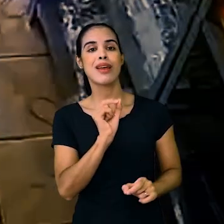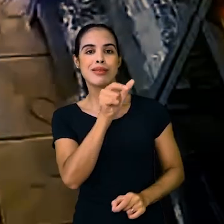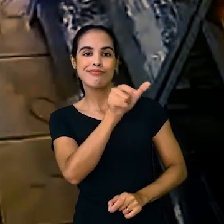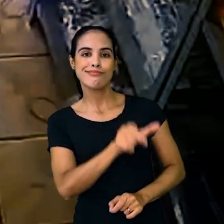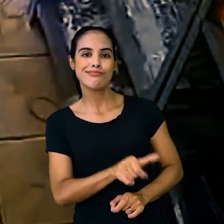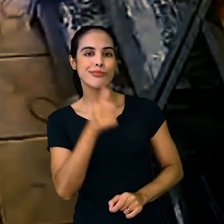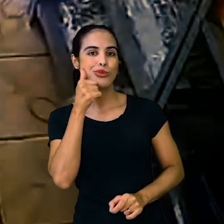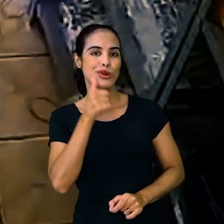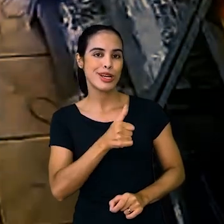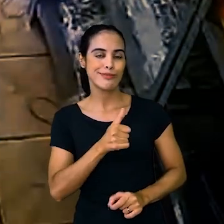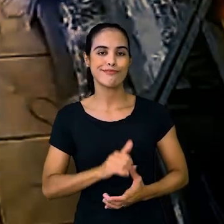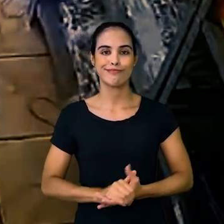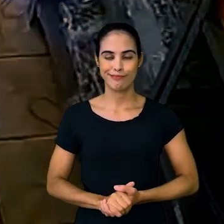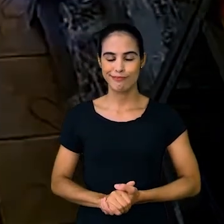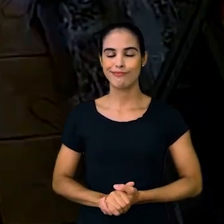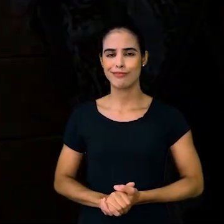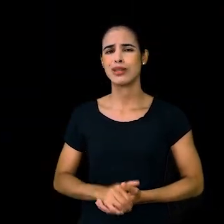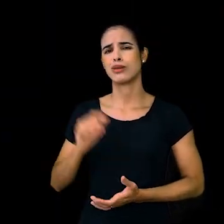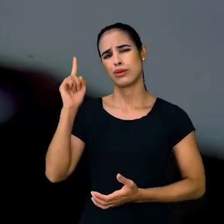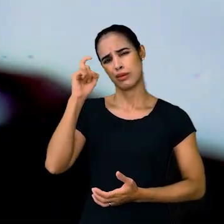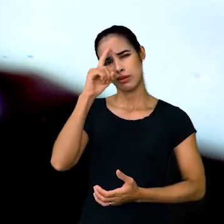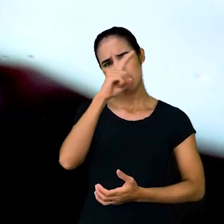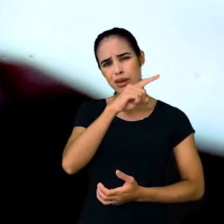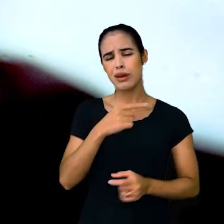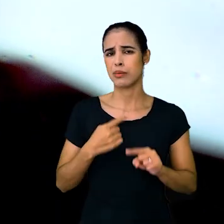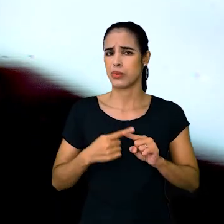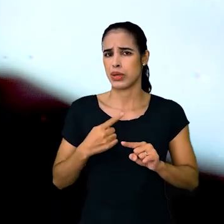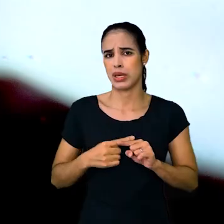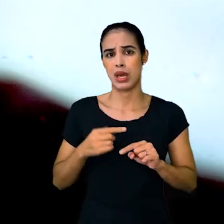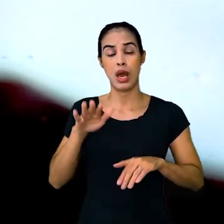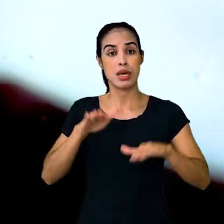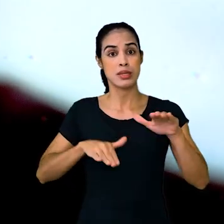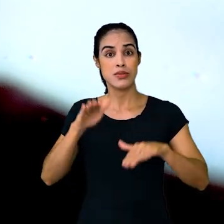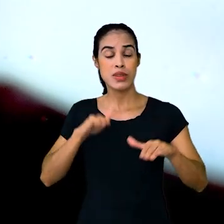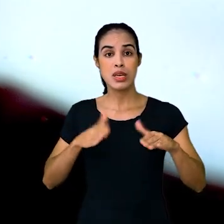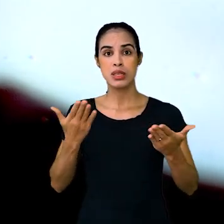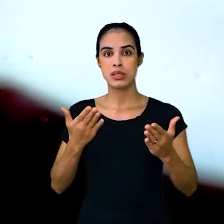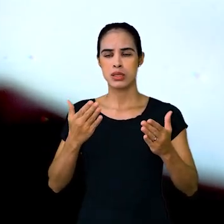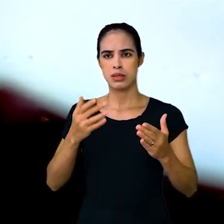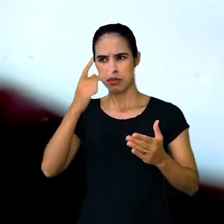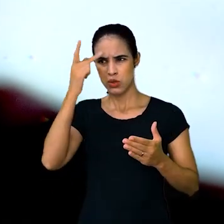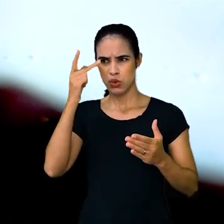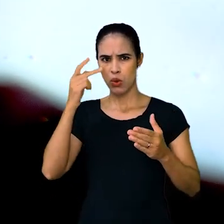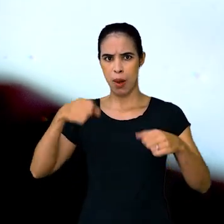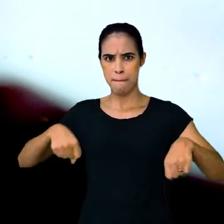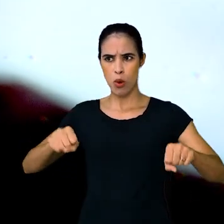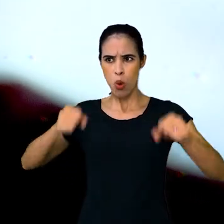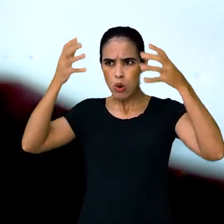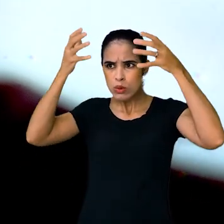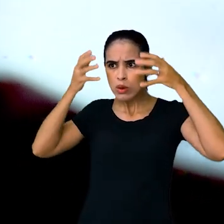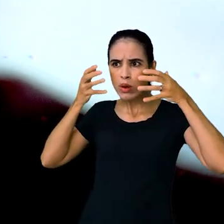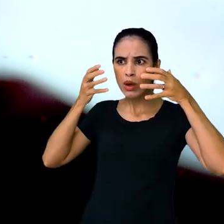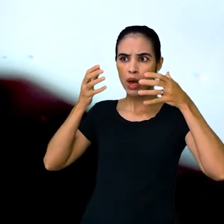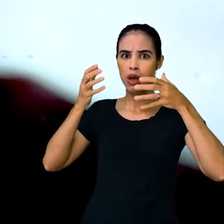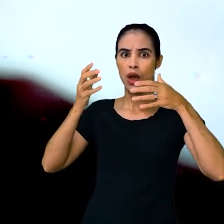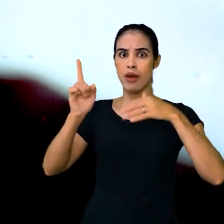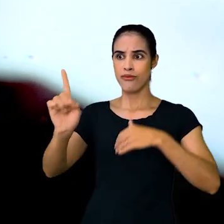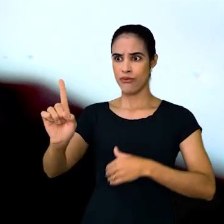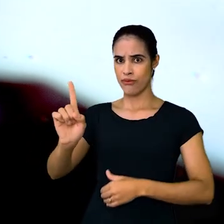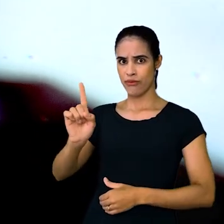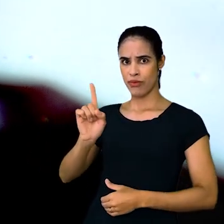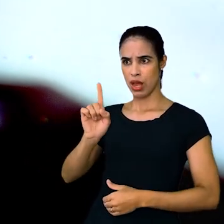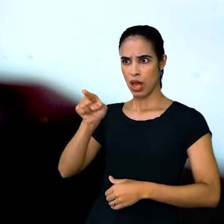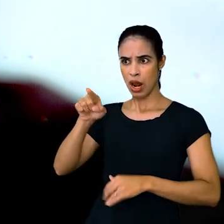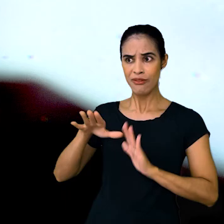mulher. É complicado, porque às vezes chega gente aqui com capacete, aí você fica meio naquela, será que vai assaltar?